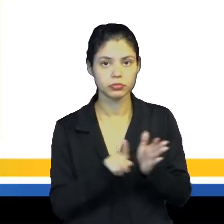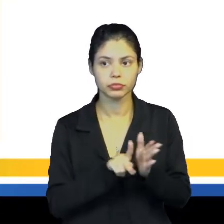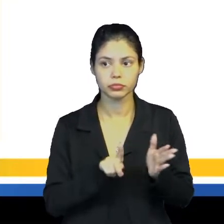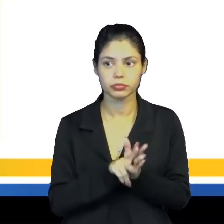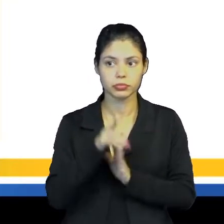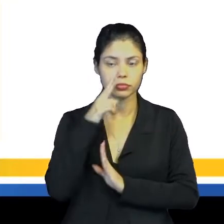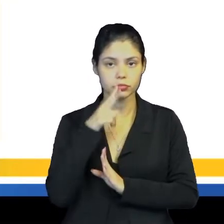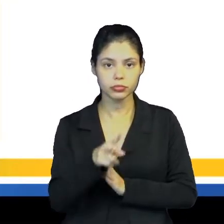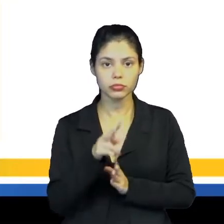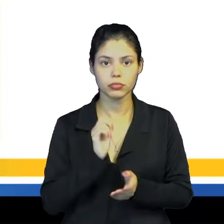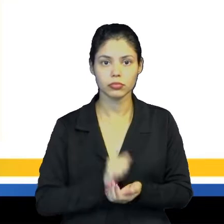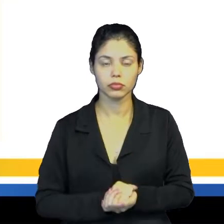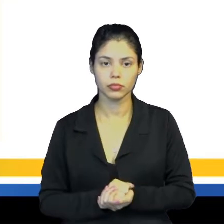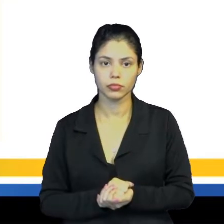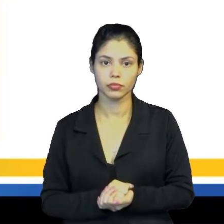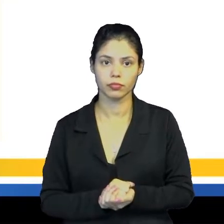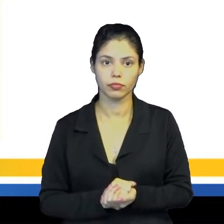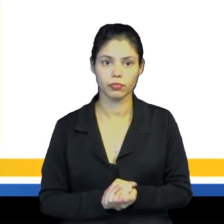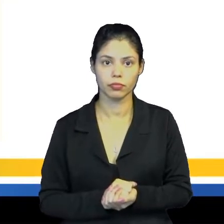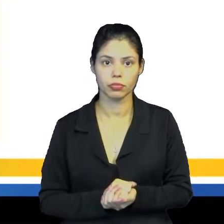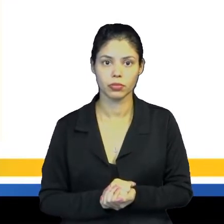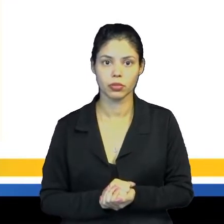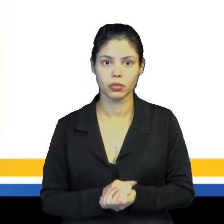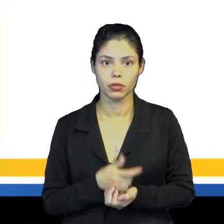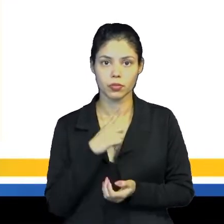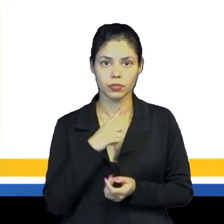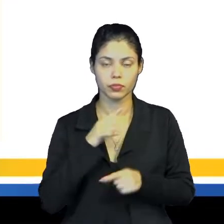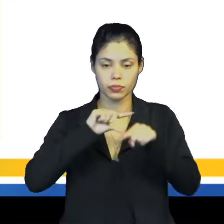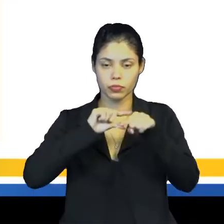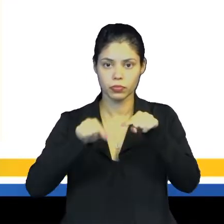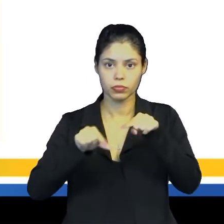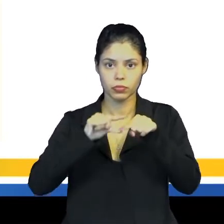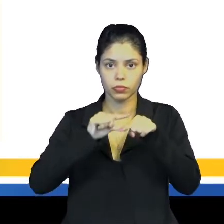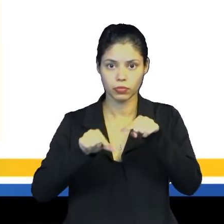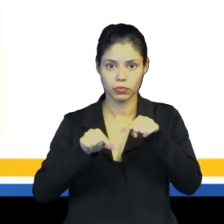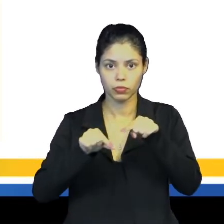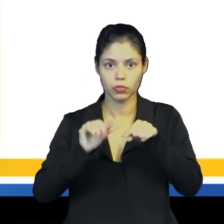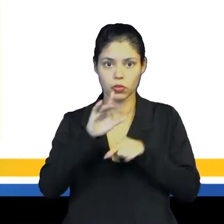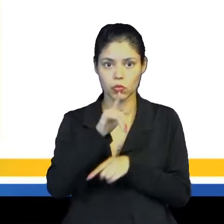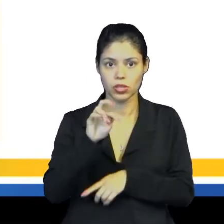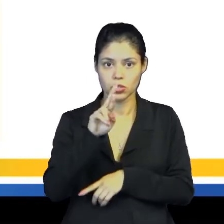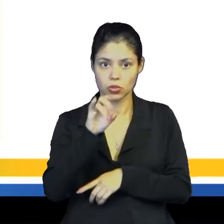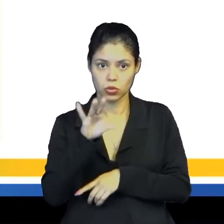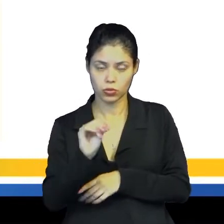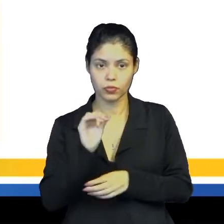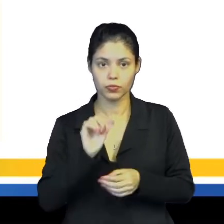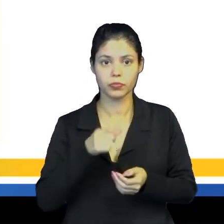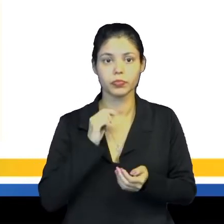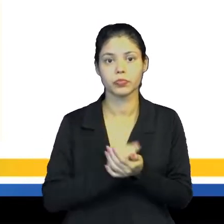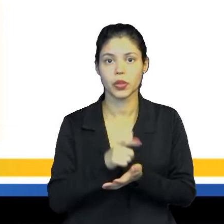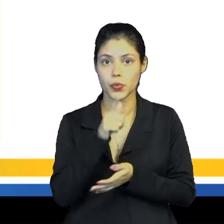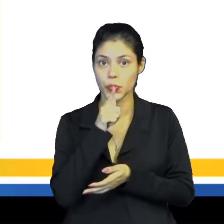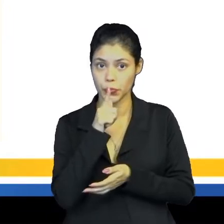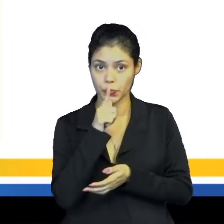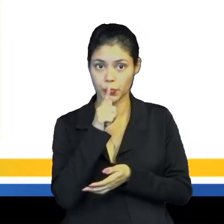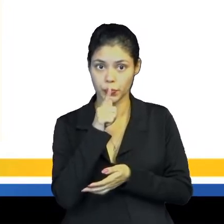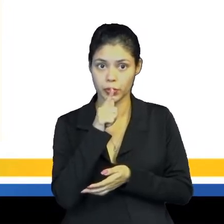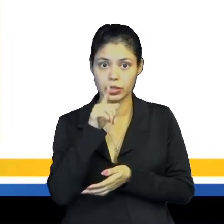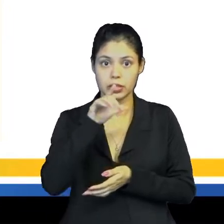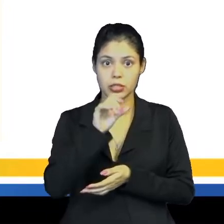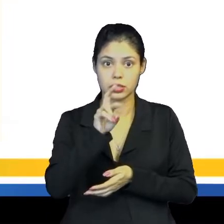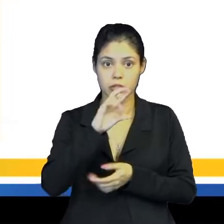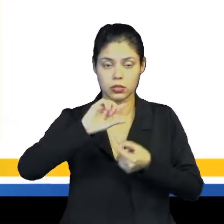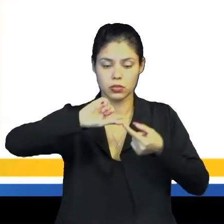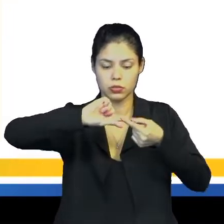você está vendo. Então, externamente nós vemos o pênis e o escroto. O pênis ele é um órgão